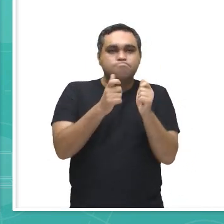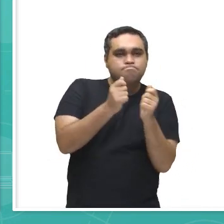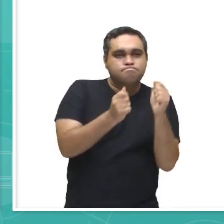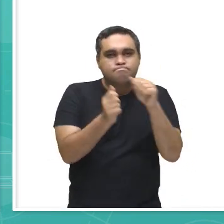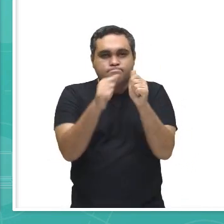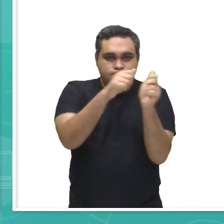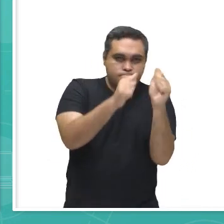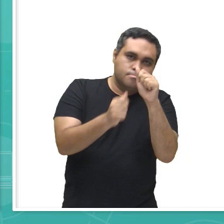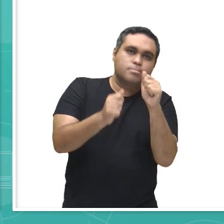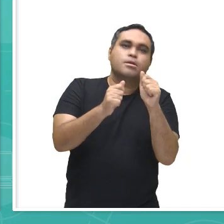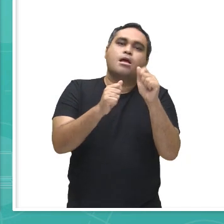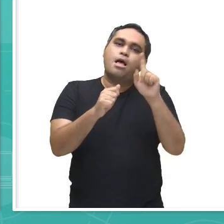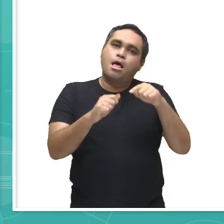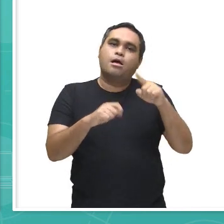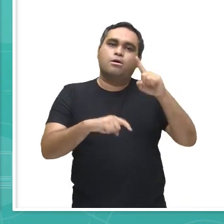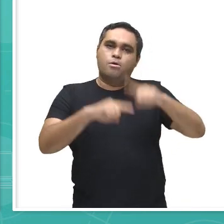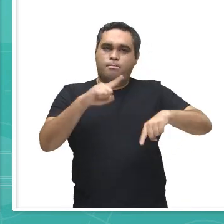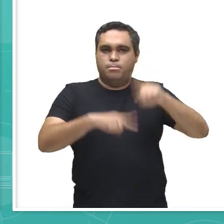um objeto.